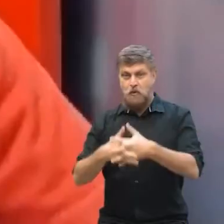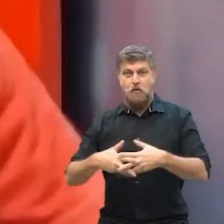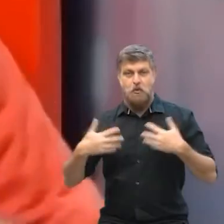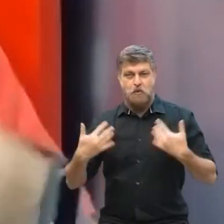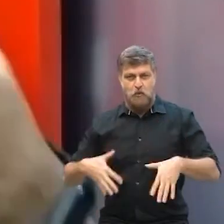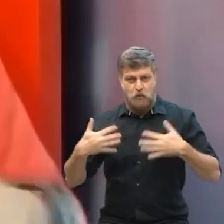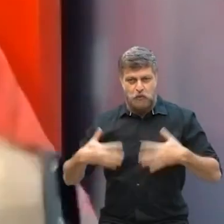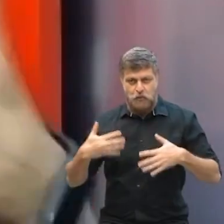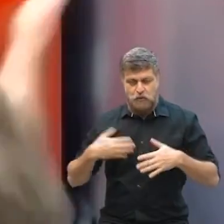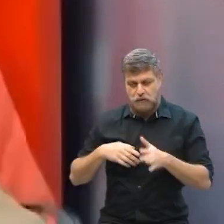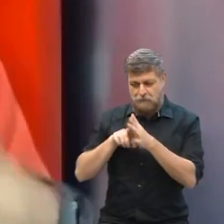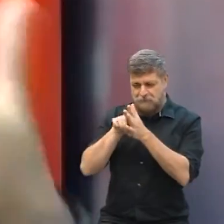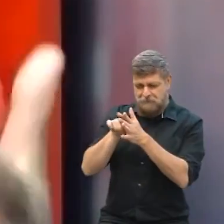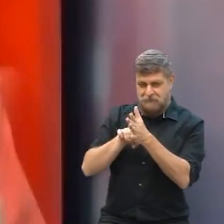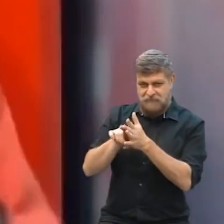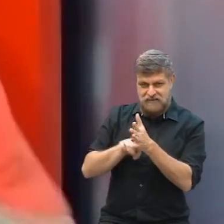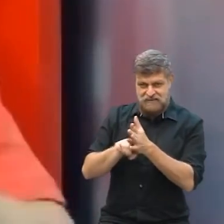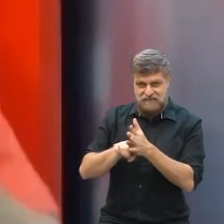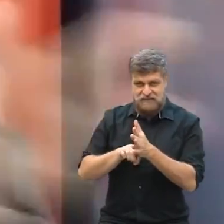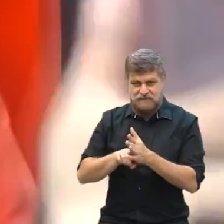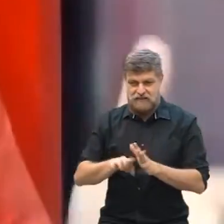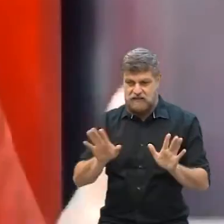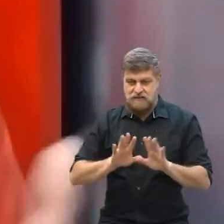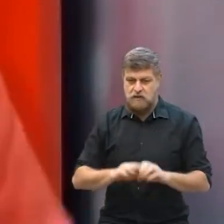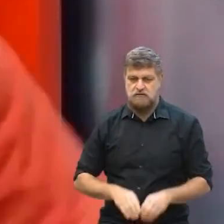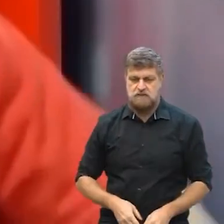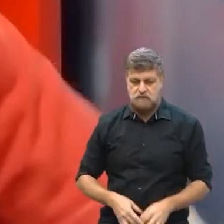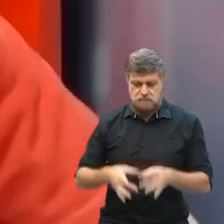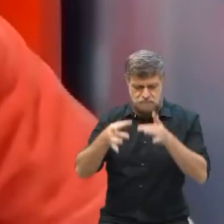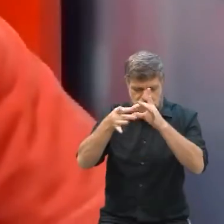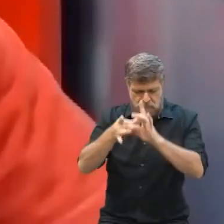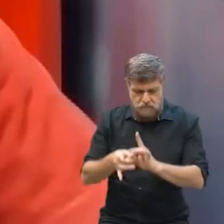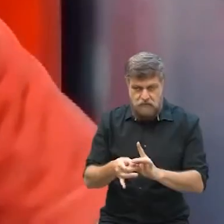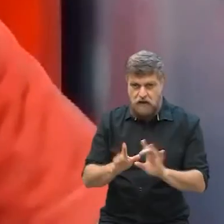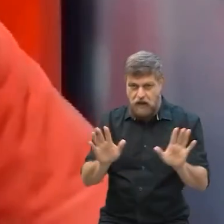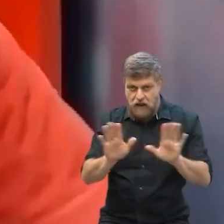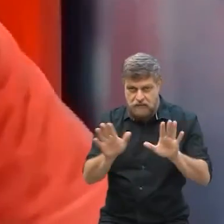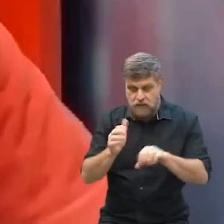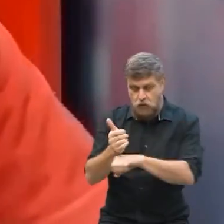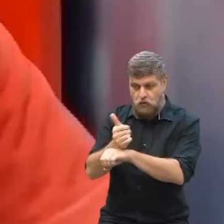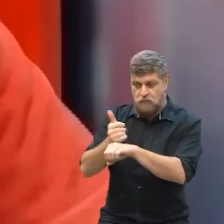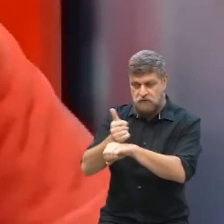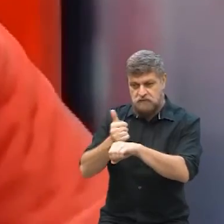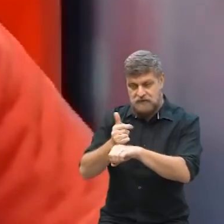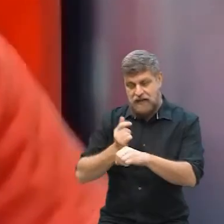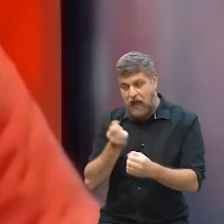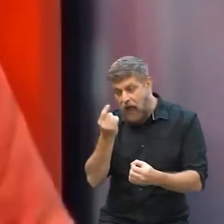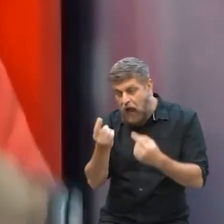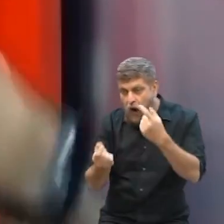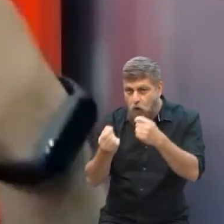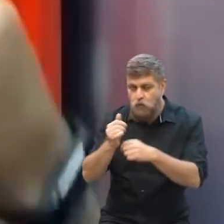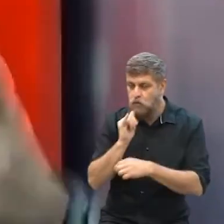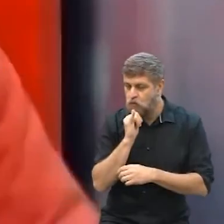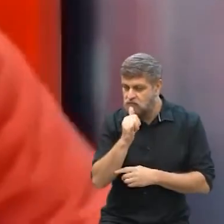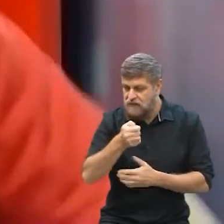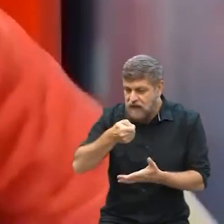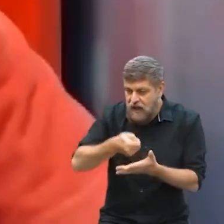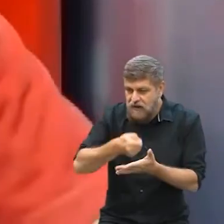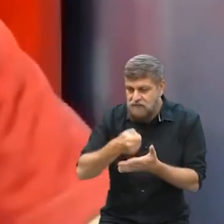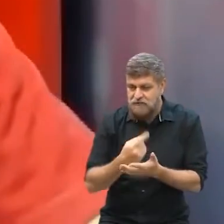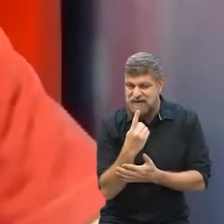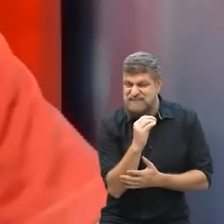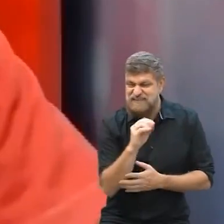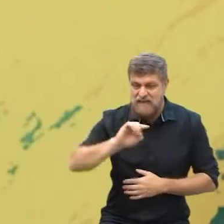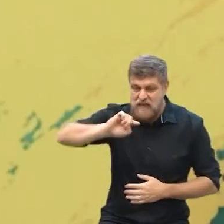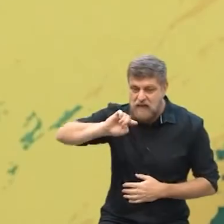polêmicos, alguns achados um pouco mais polêmicos, que não são consenso entre os arqueólogos, vão falar em vestígios de mais de 100